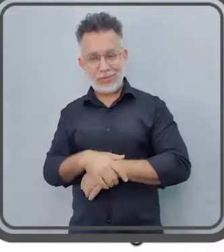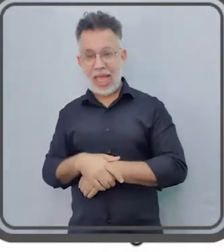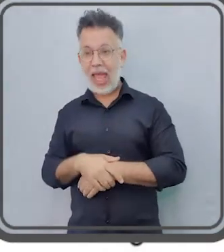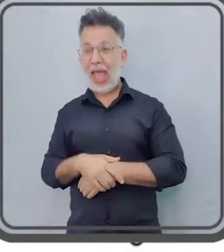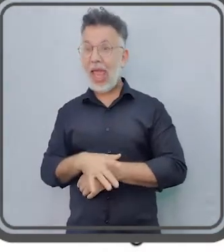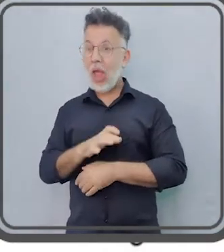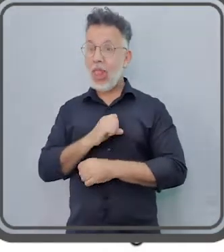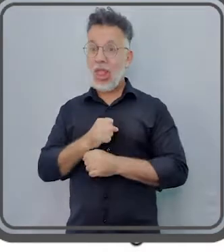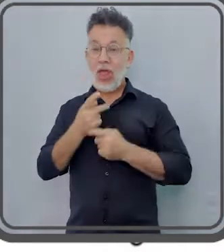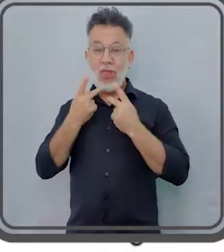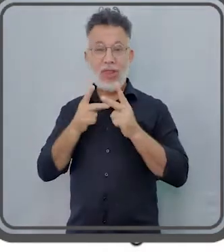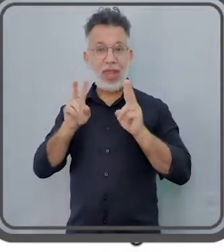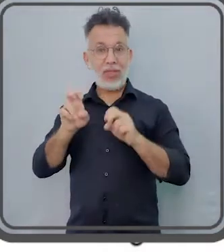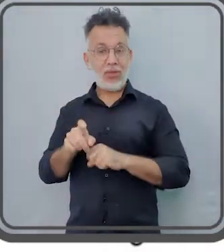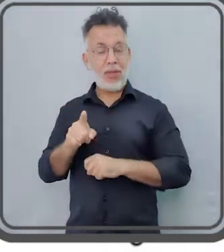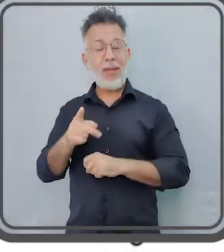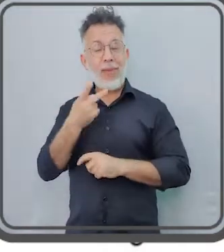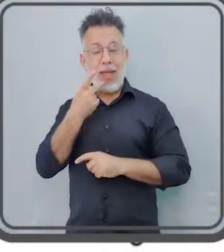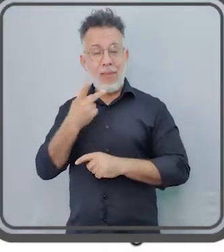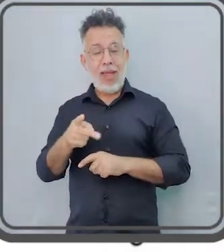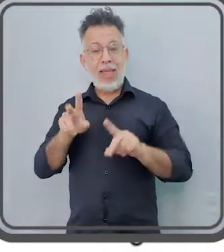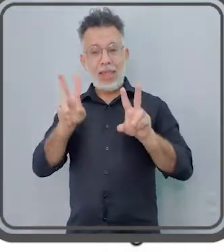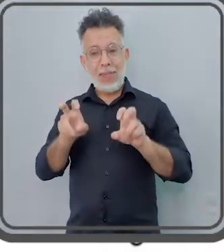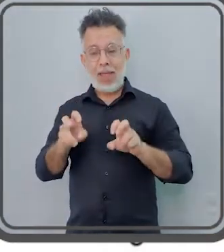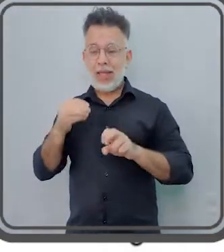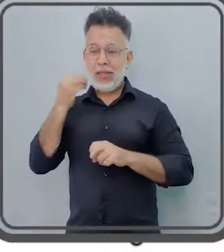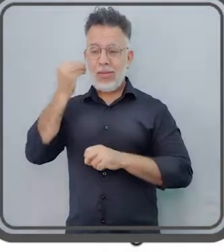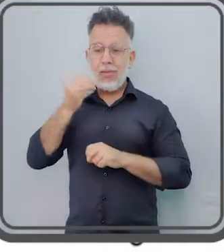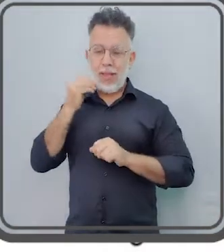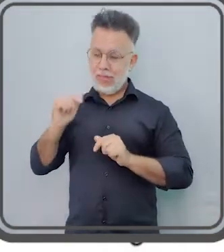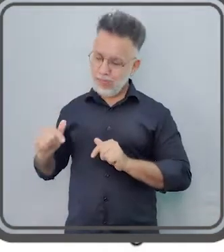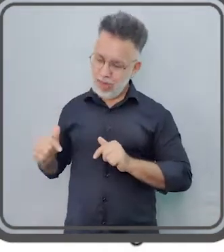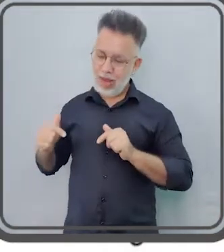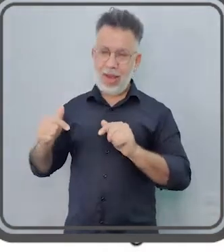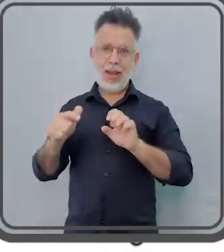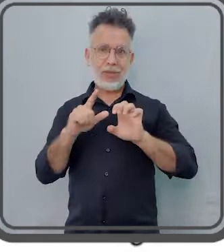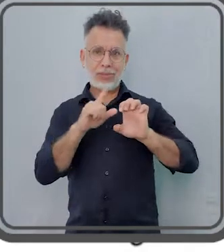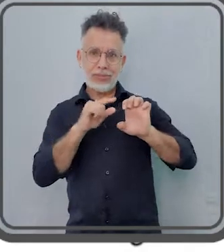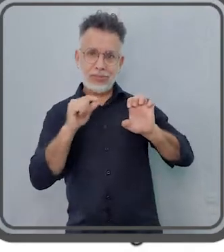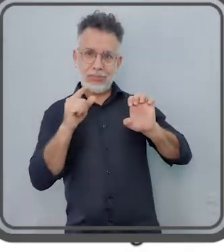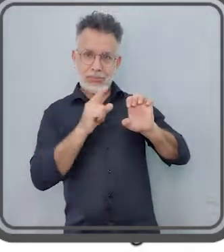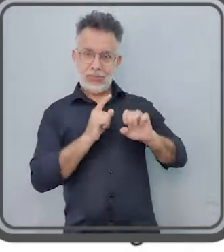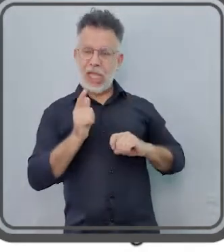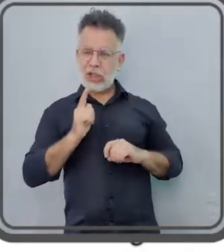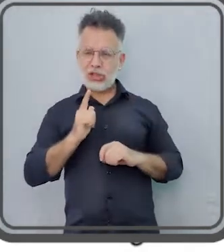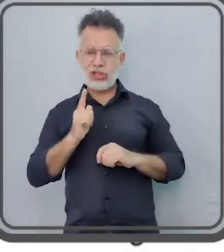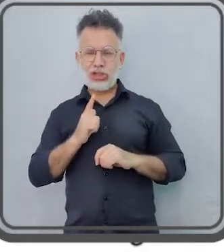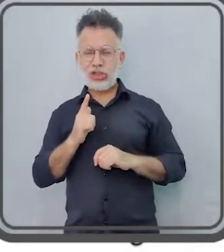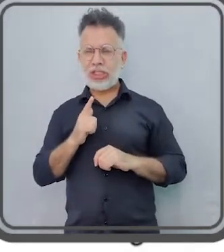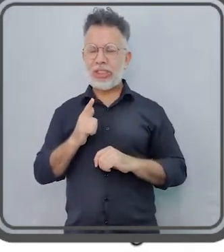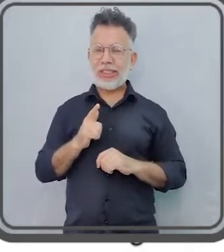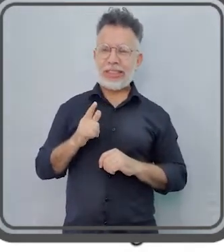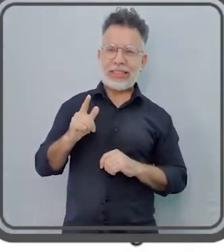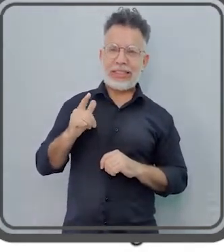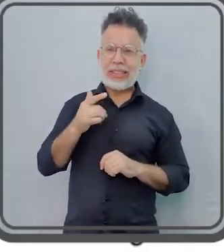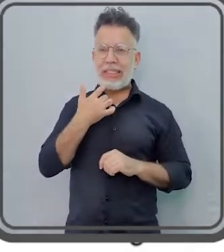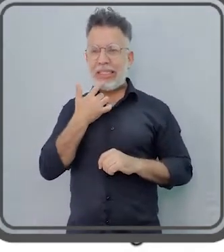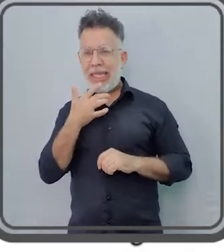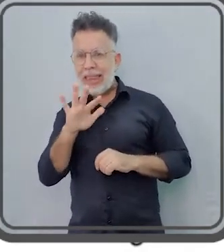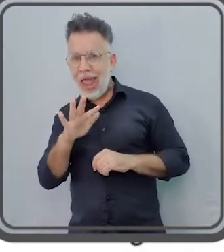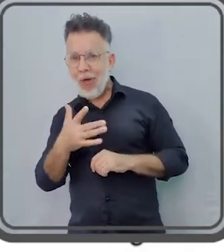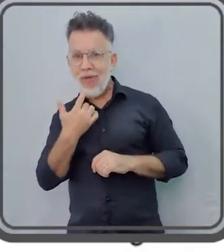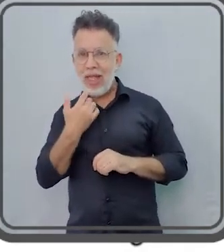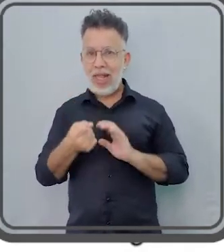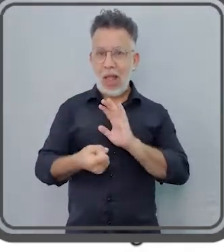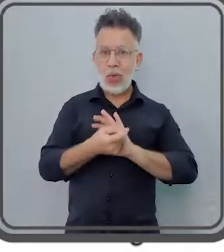discorrer sobre ela, e acho que fala muito também dessa jornada do empreendedor, né? A gente tinha uma hipótese de cliente no começo das